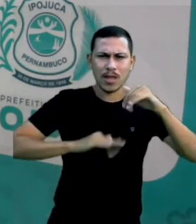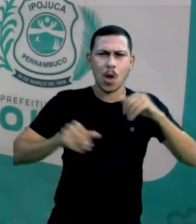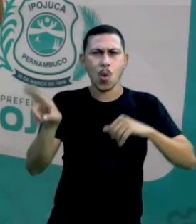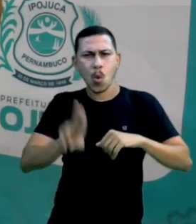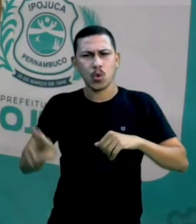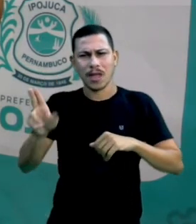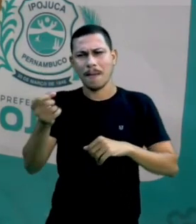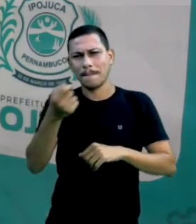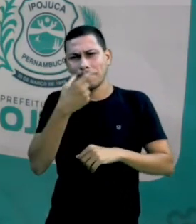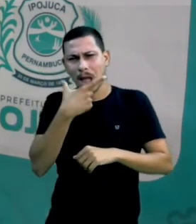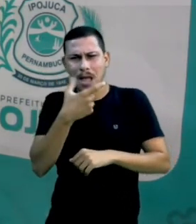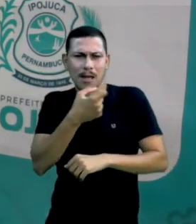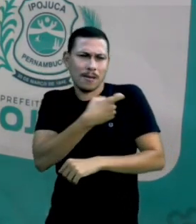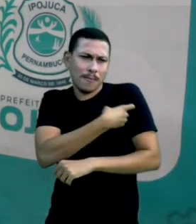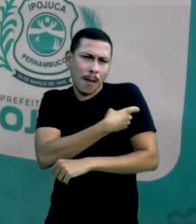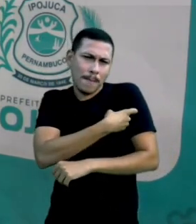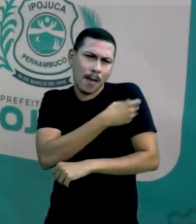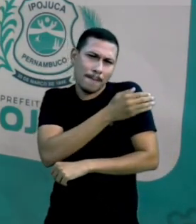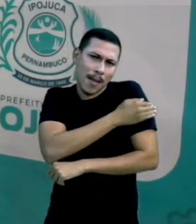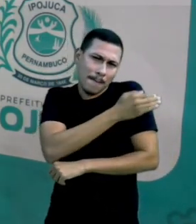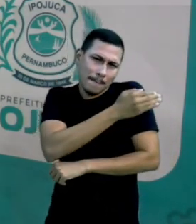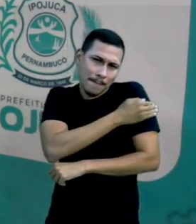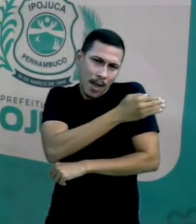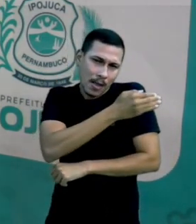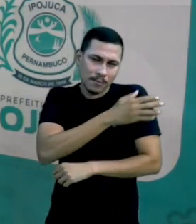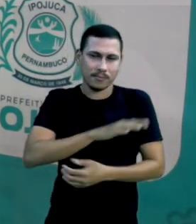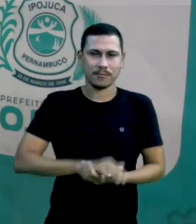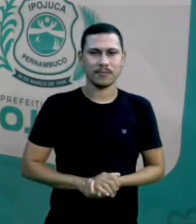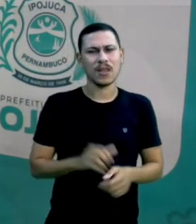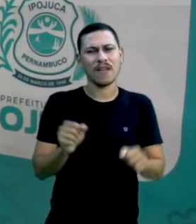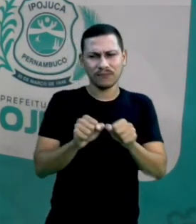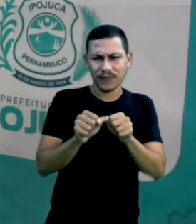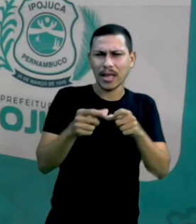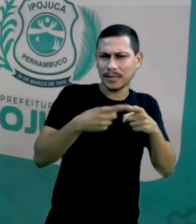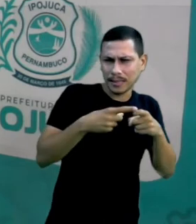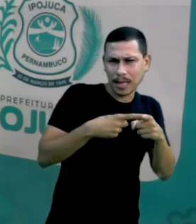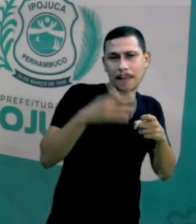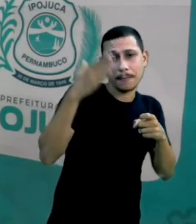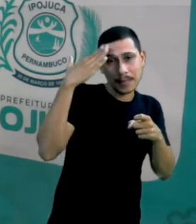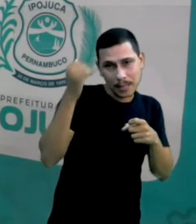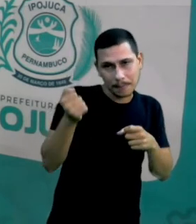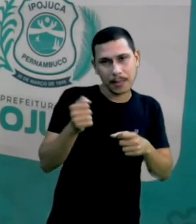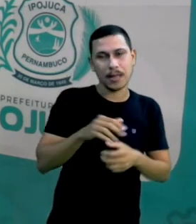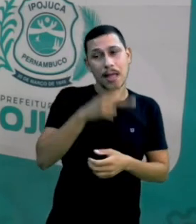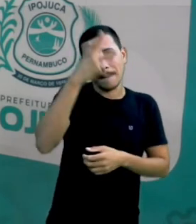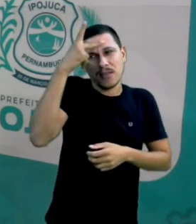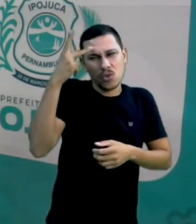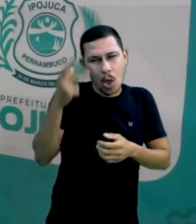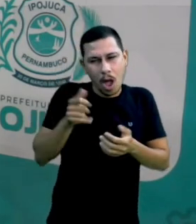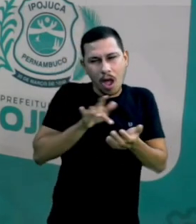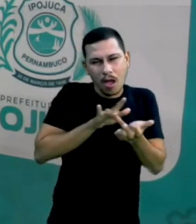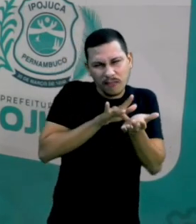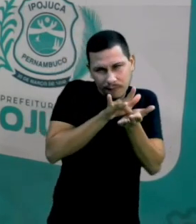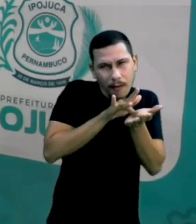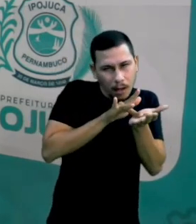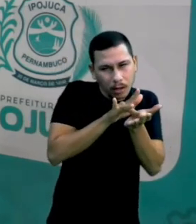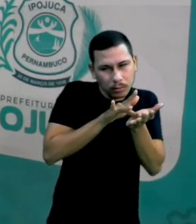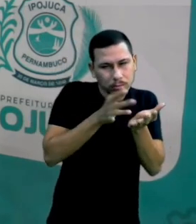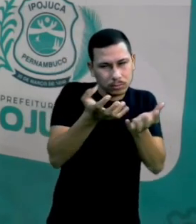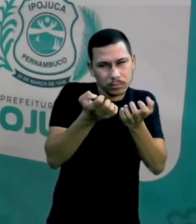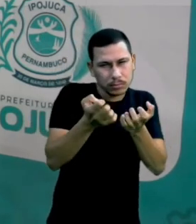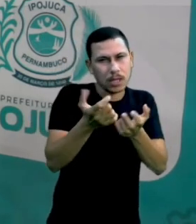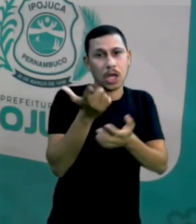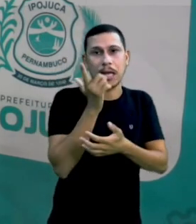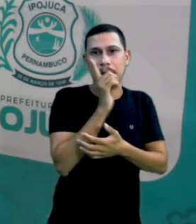são chamados de antidoping, né? São os exames, os testes antidoping, que é para verificar se algum